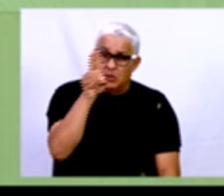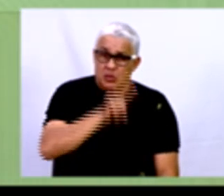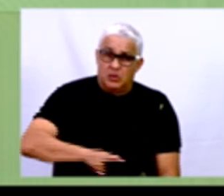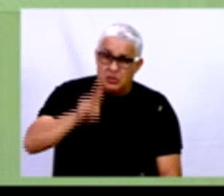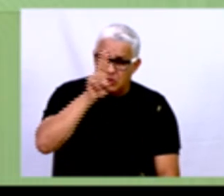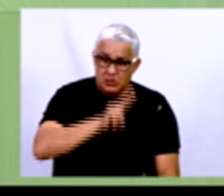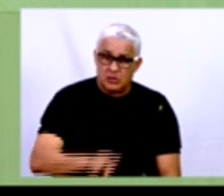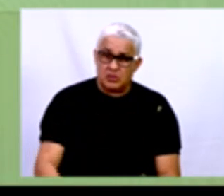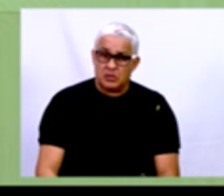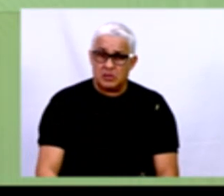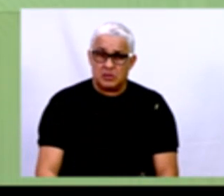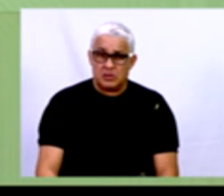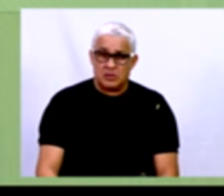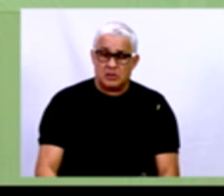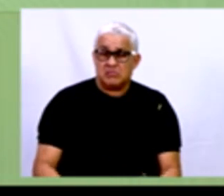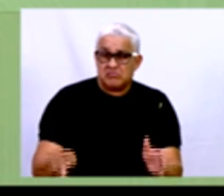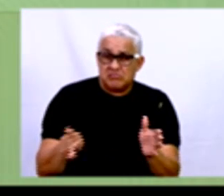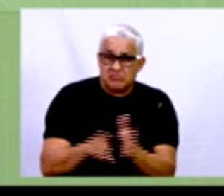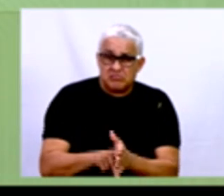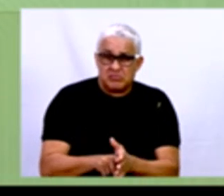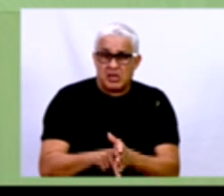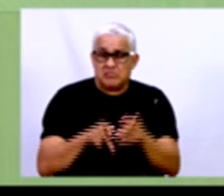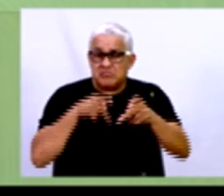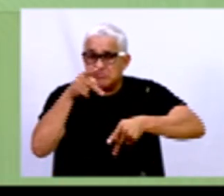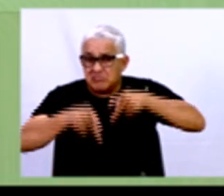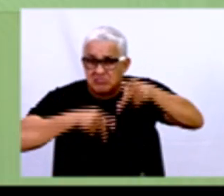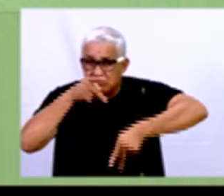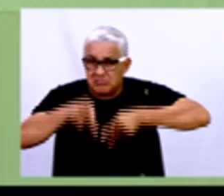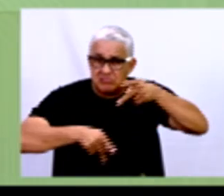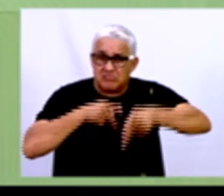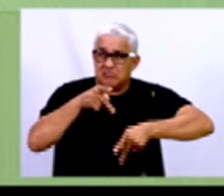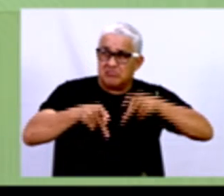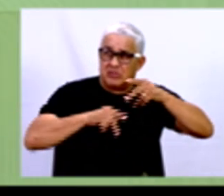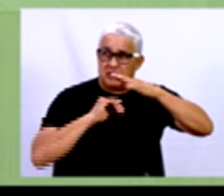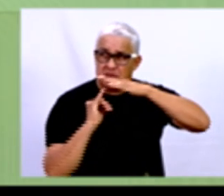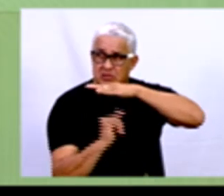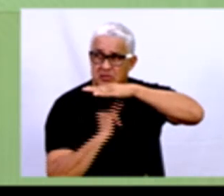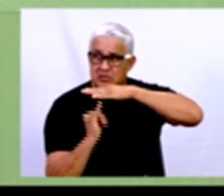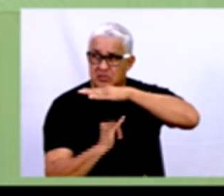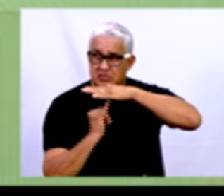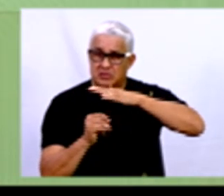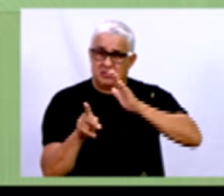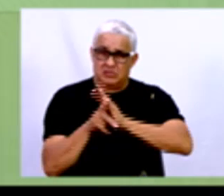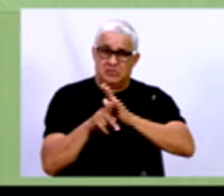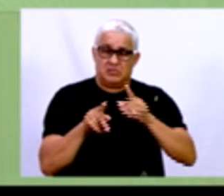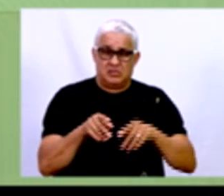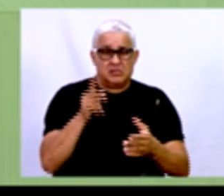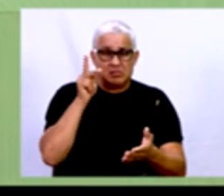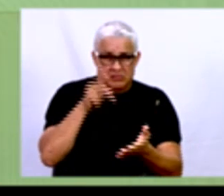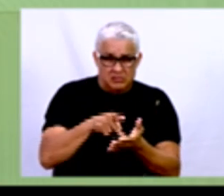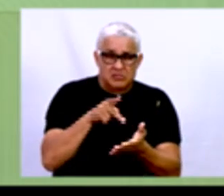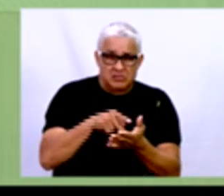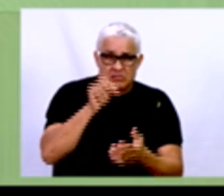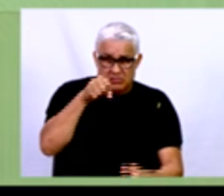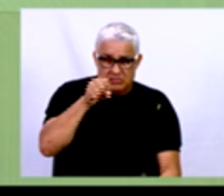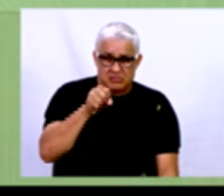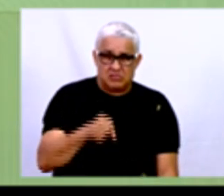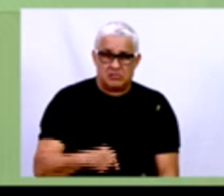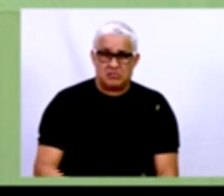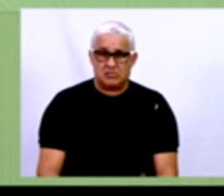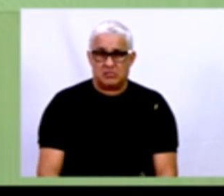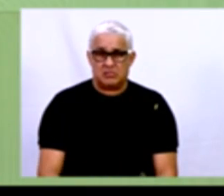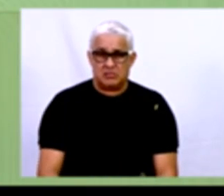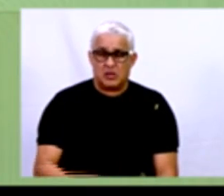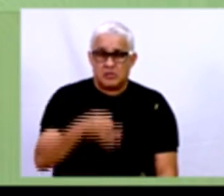de uma maneira popular, em situações informais, então realmente é verdade. Então a